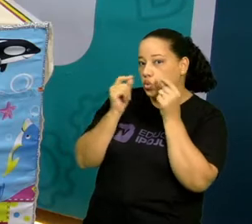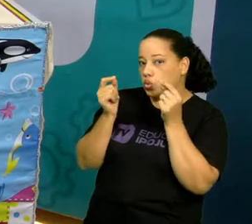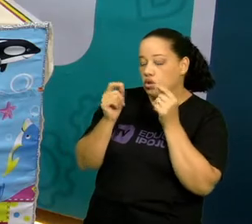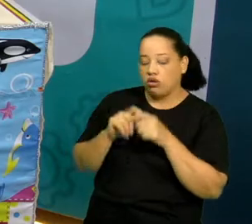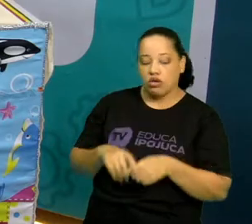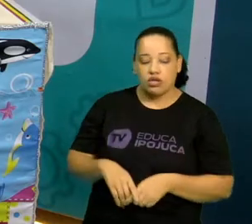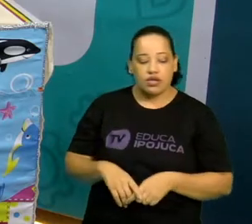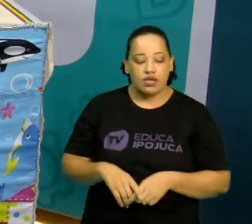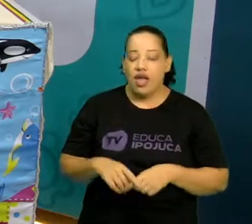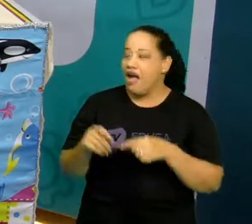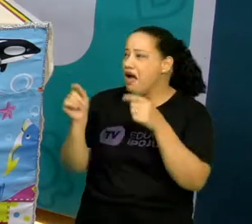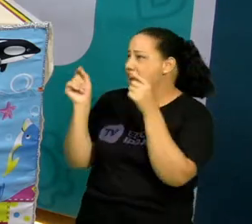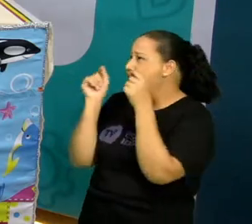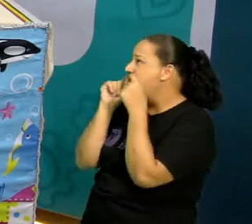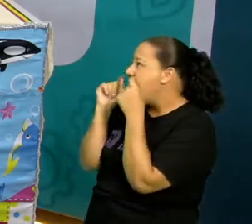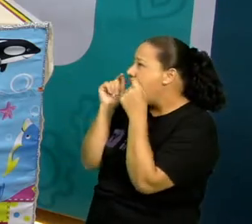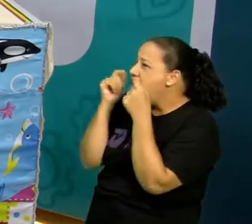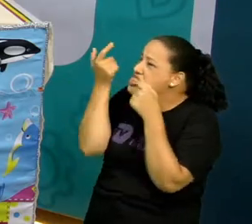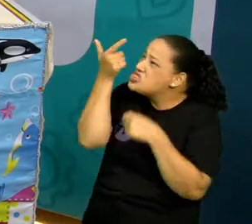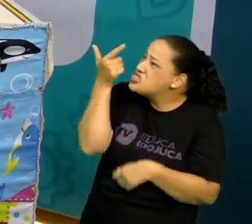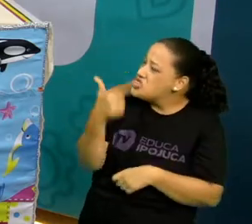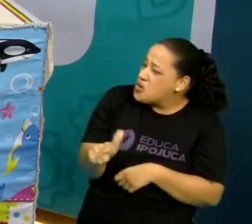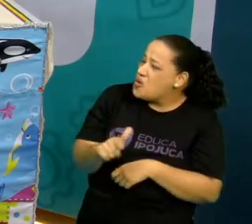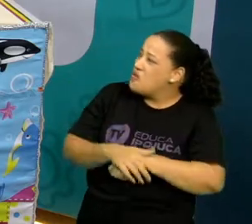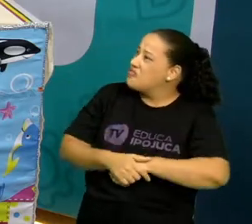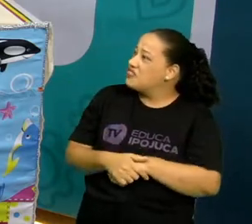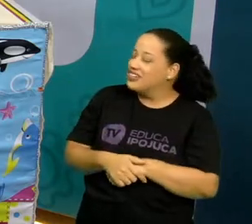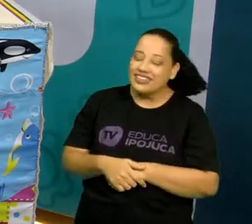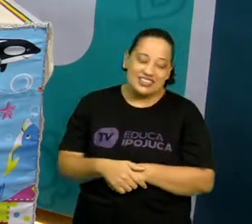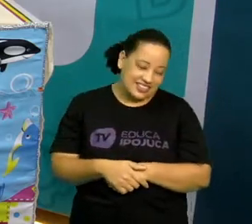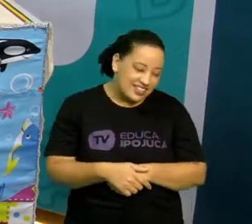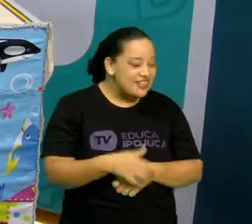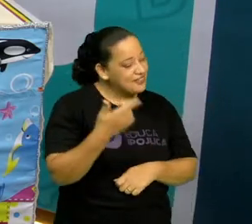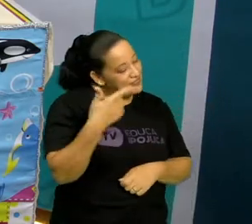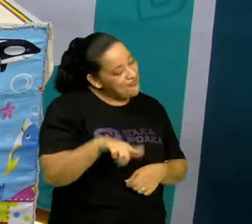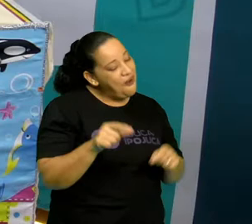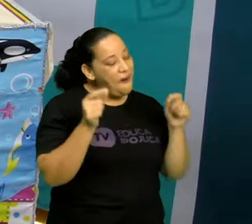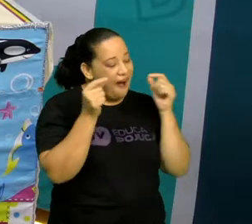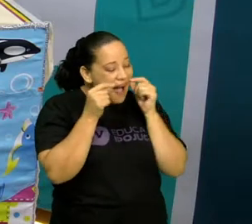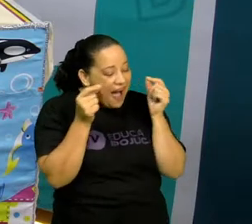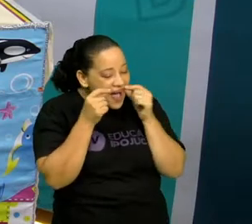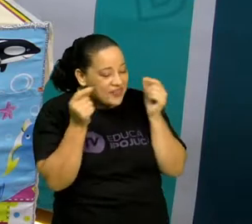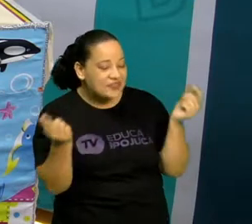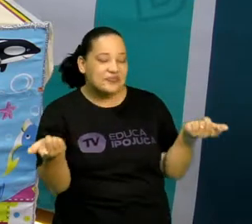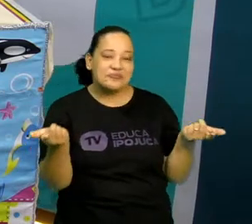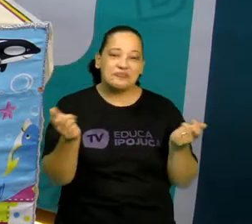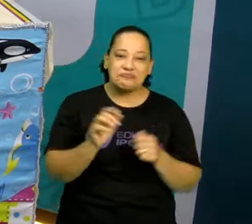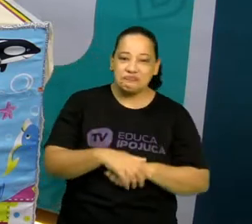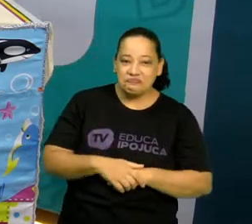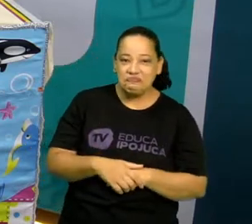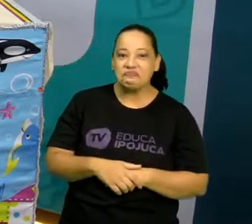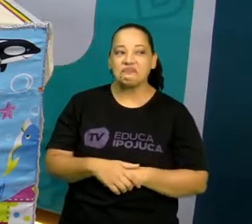de novo. Rato de novo, Leiturinha. Olha ali.